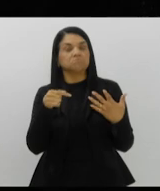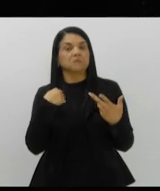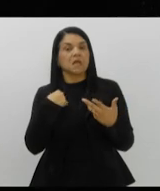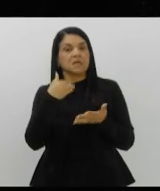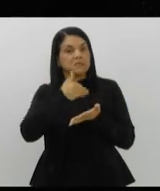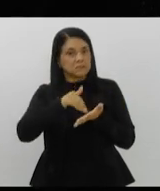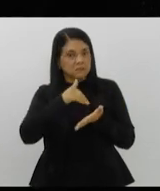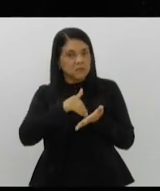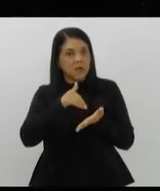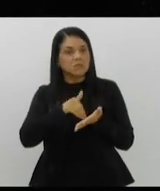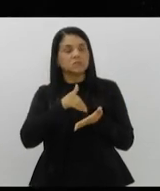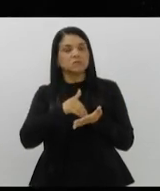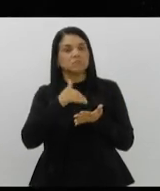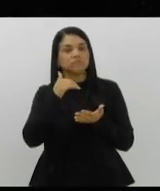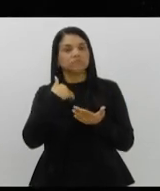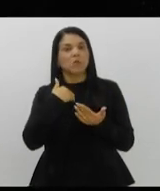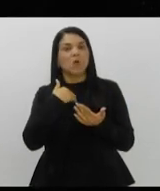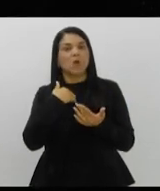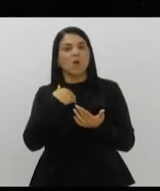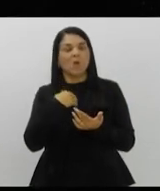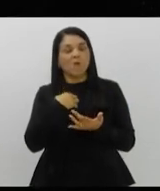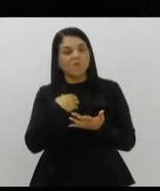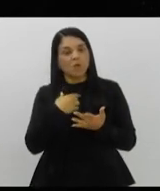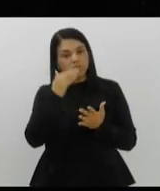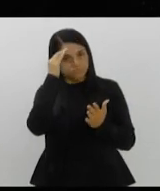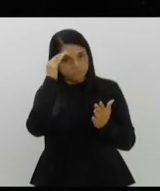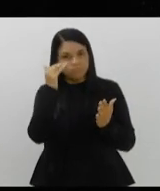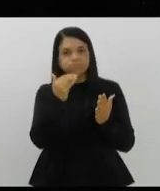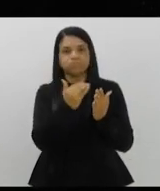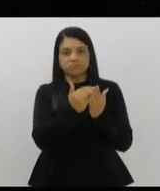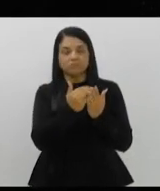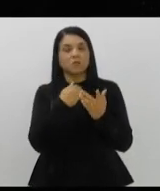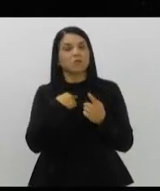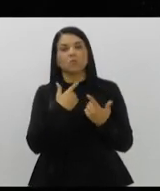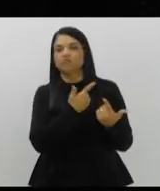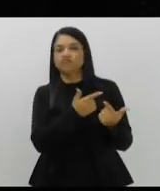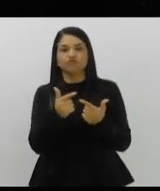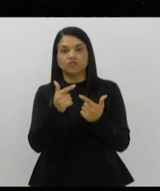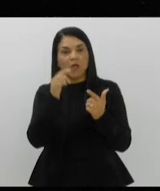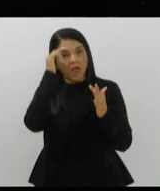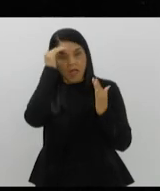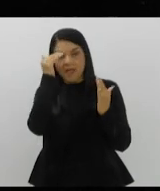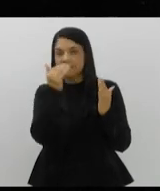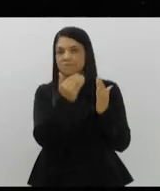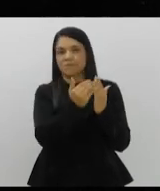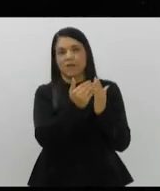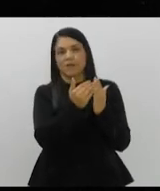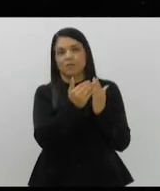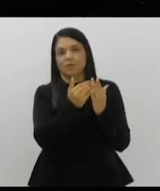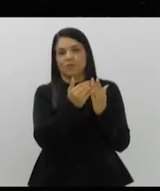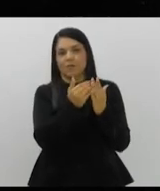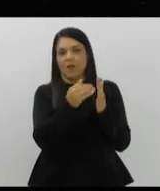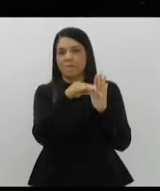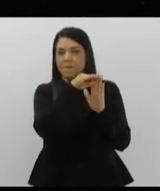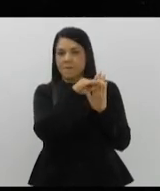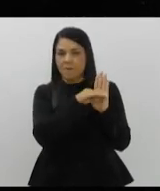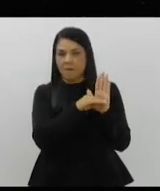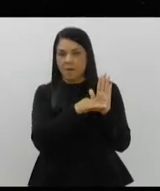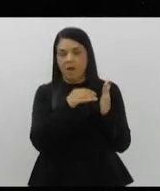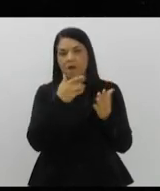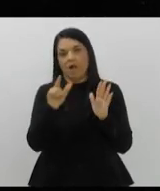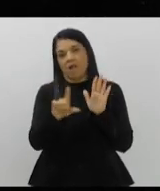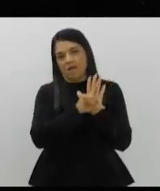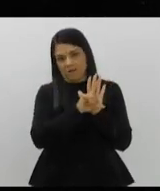não estava cumprindo da lei estadual de mudanças climáticas. Então, quando o Serafini